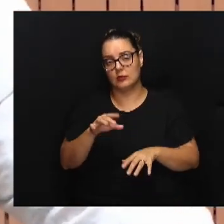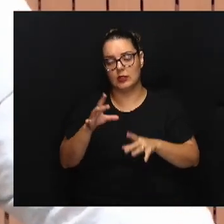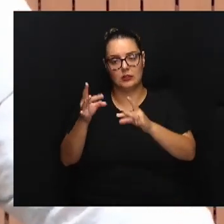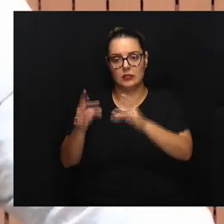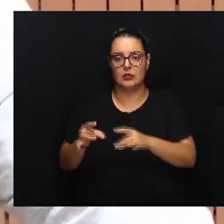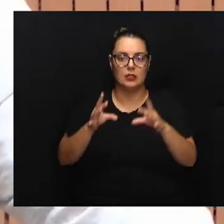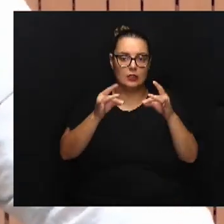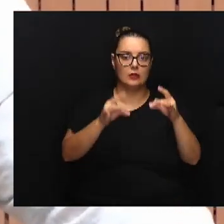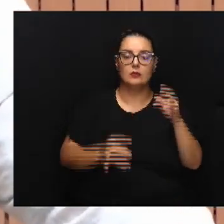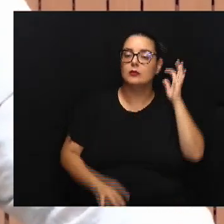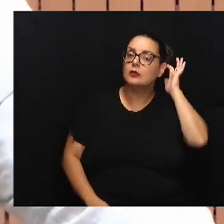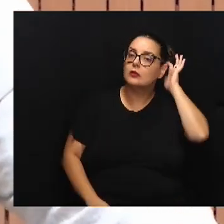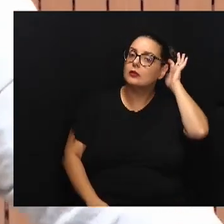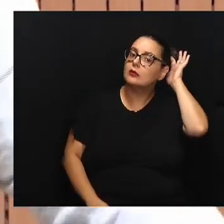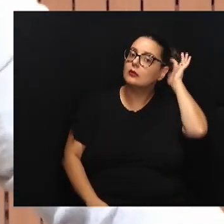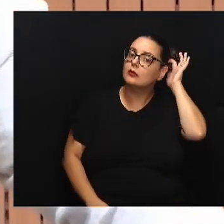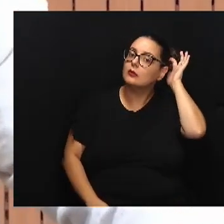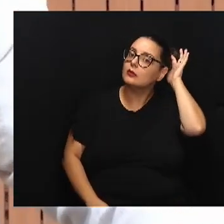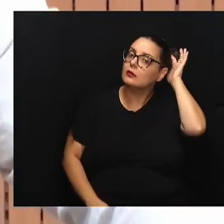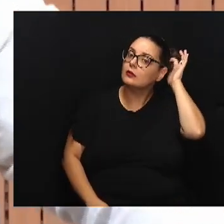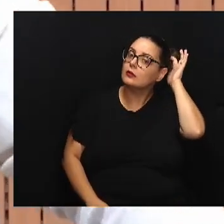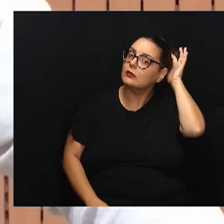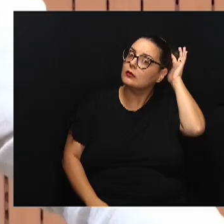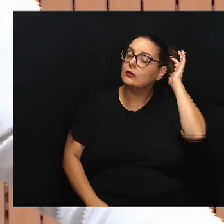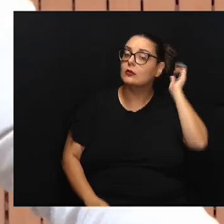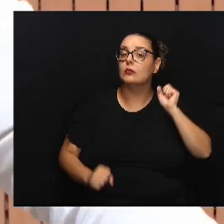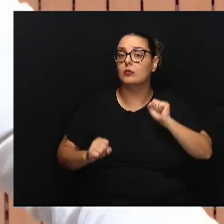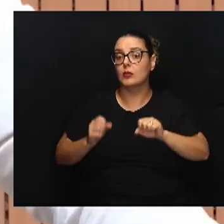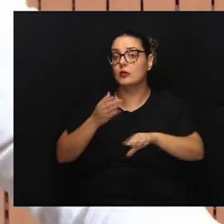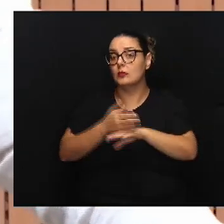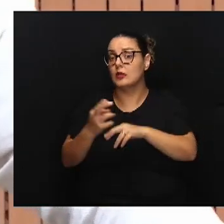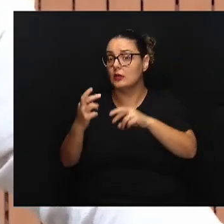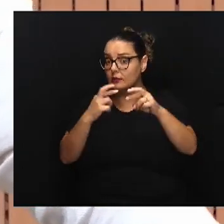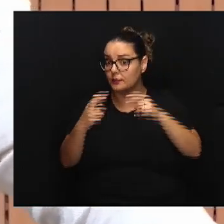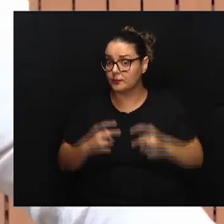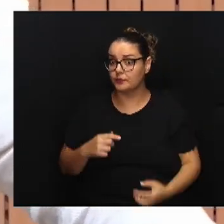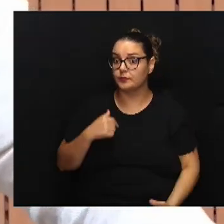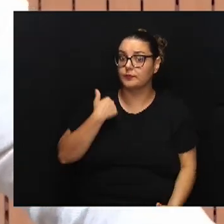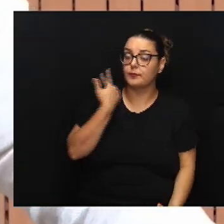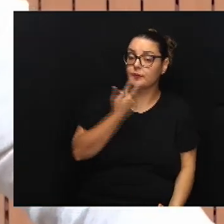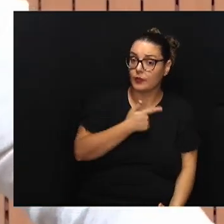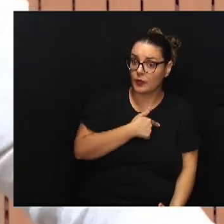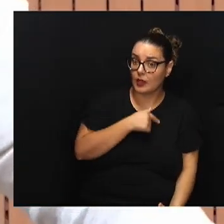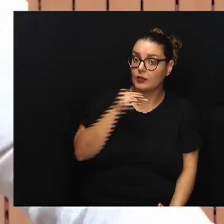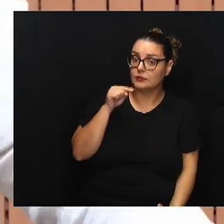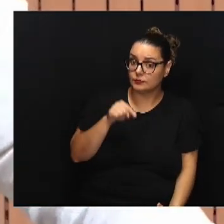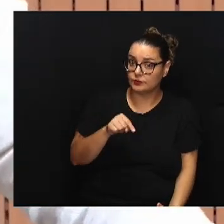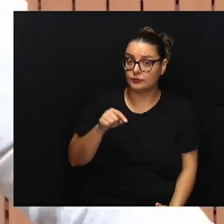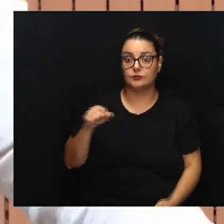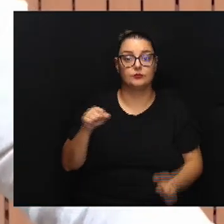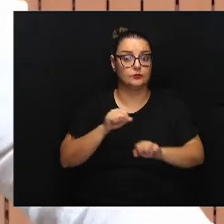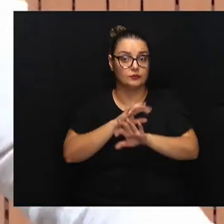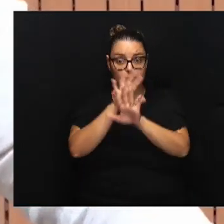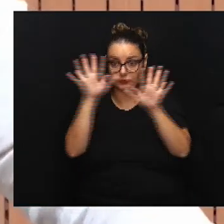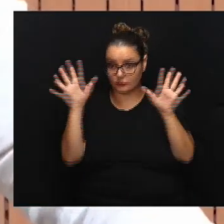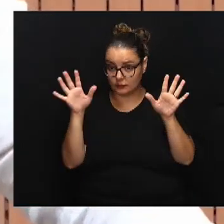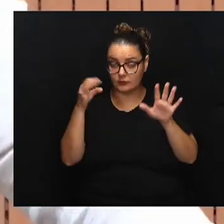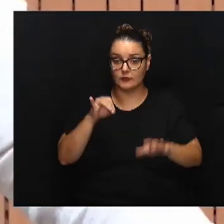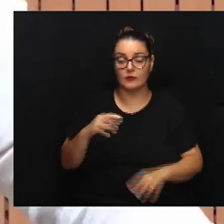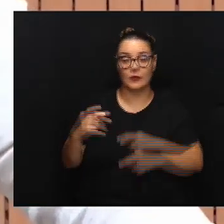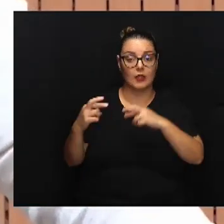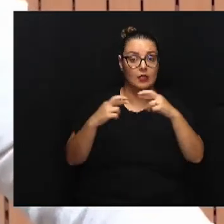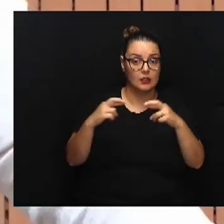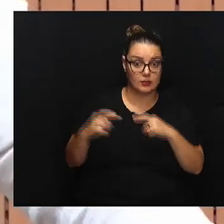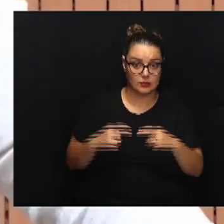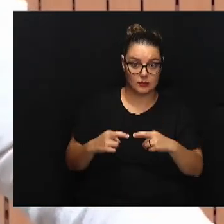possível entrar lá e verificar. Mas isso, para nós, é muito evidente, né, se nós considerarmos que